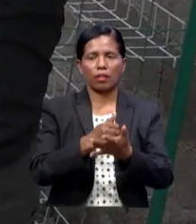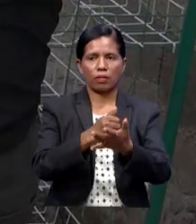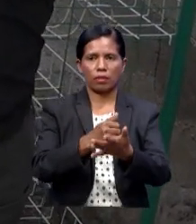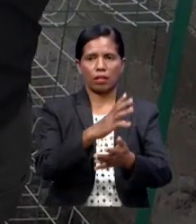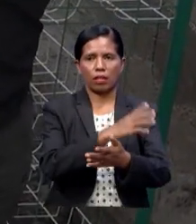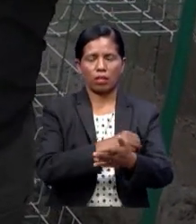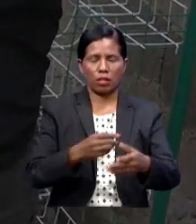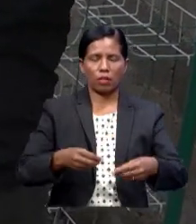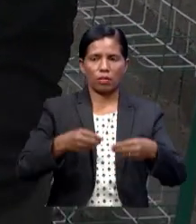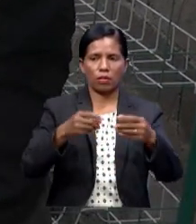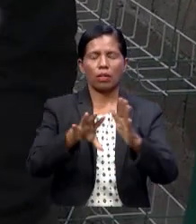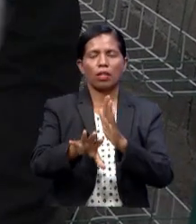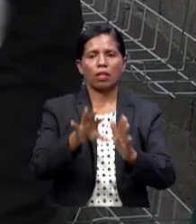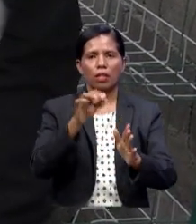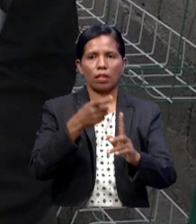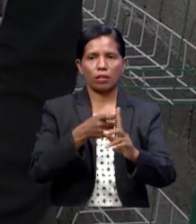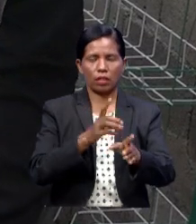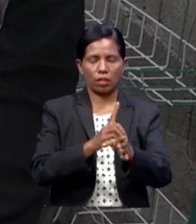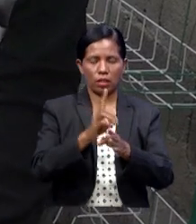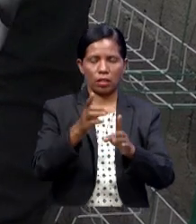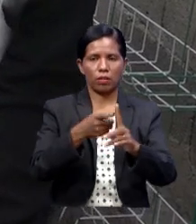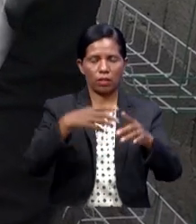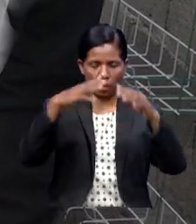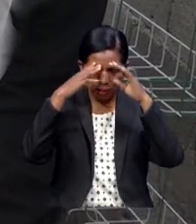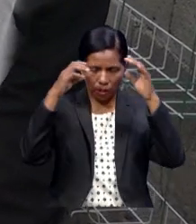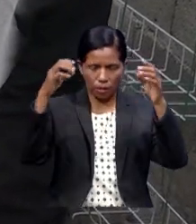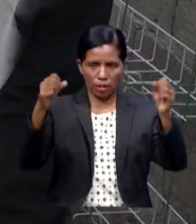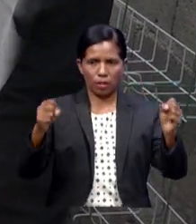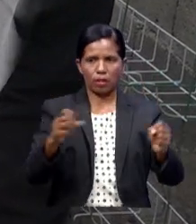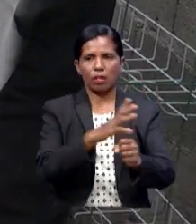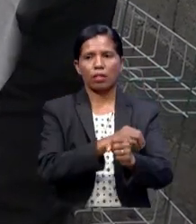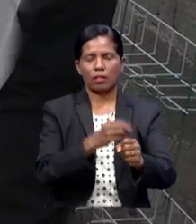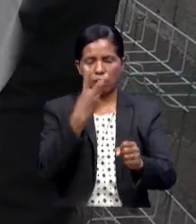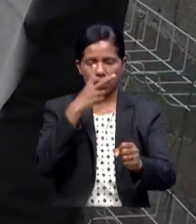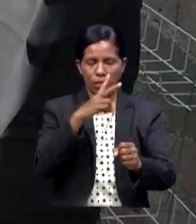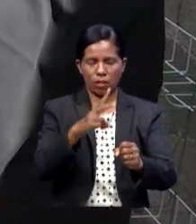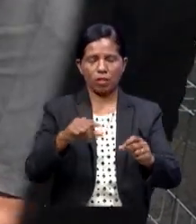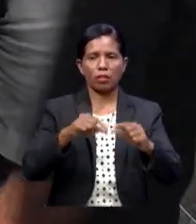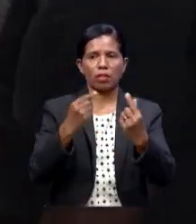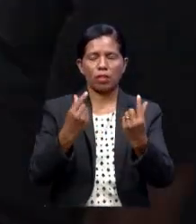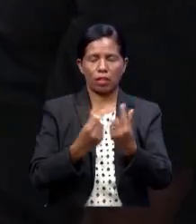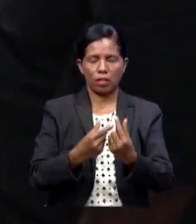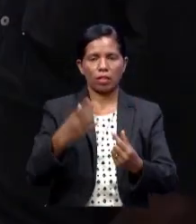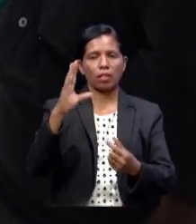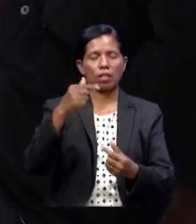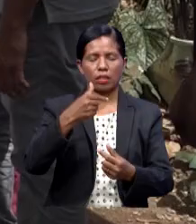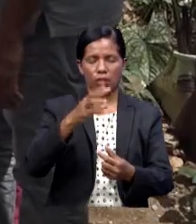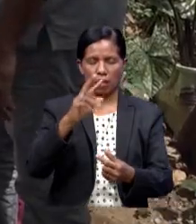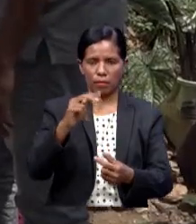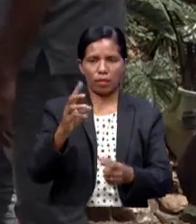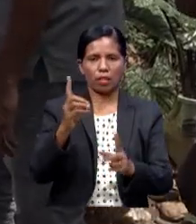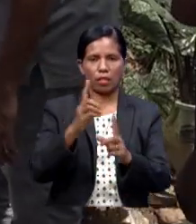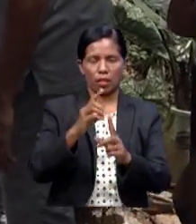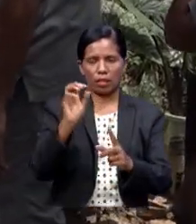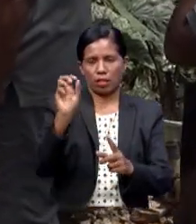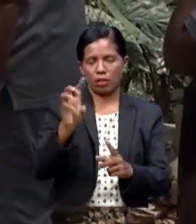Presidente oferece reta orientação direita Rússia Presidente da República, Rafa acompanha pacote semanal e a canal Gemen e a Loron